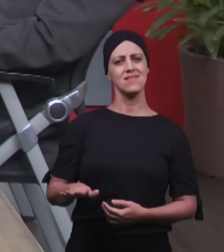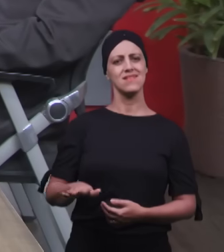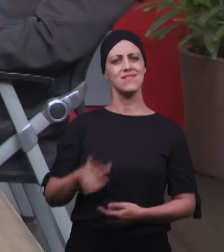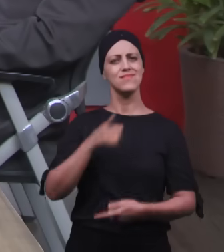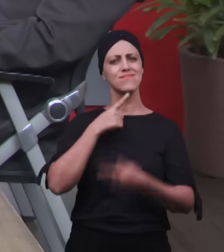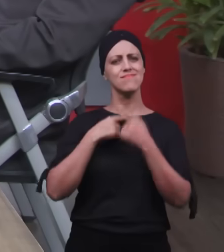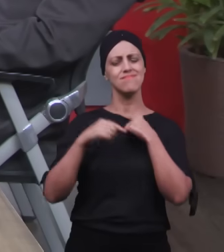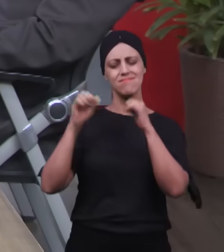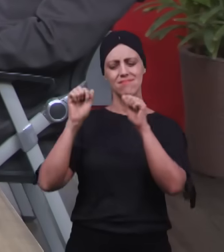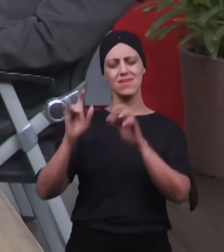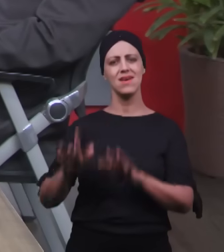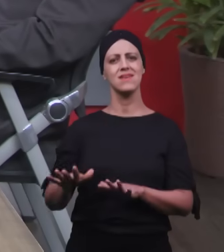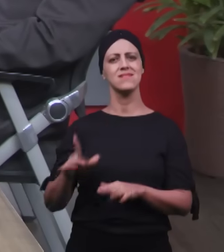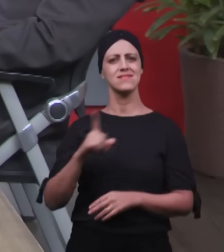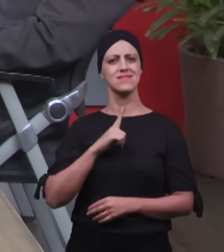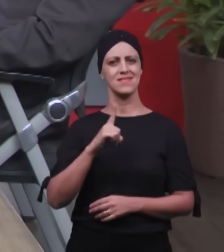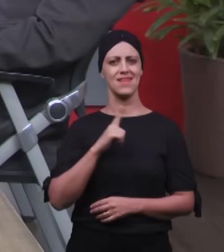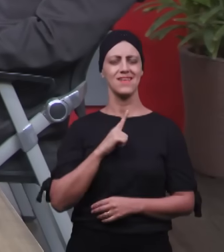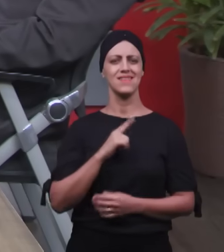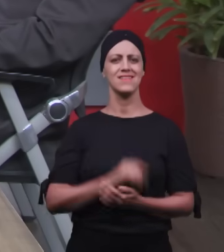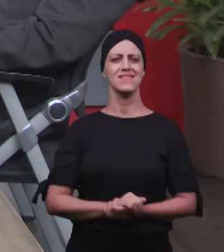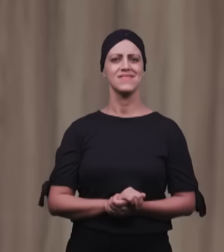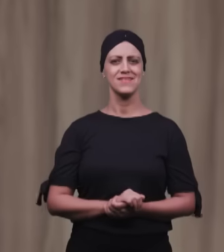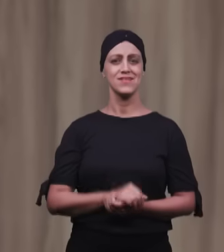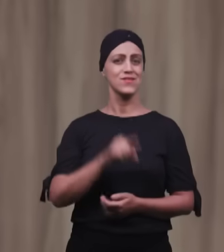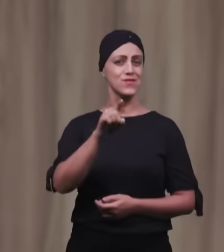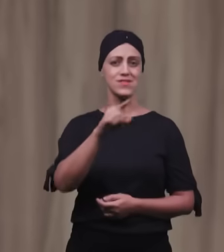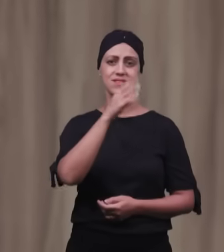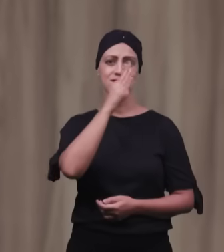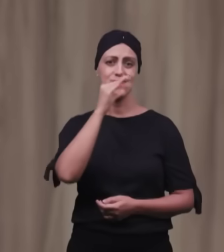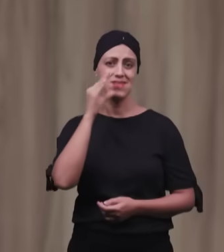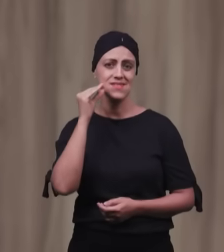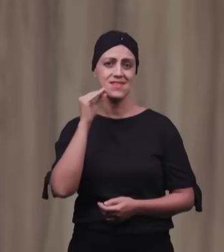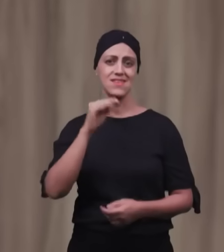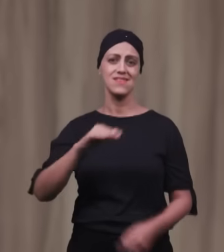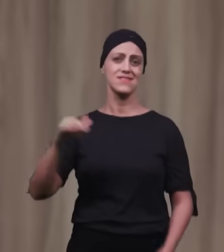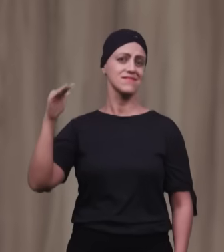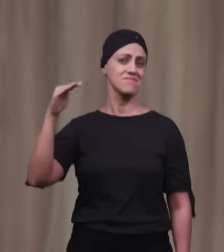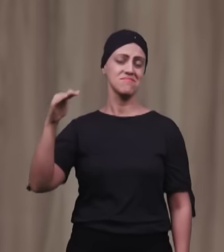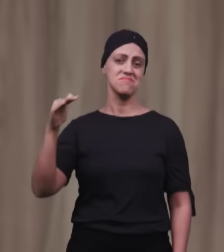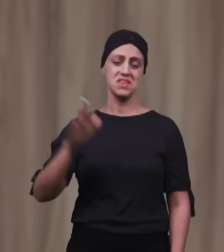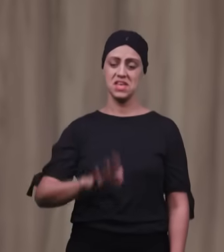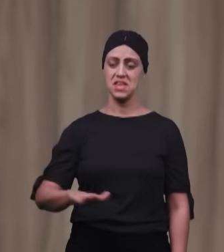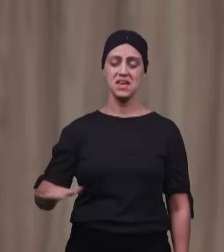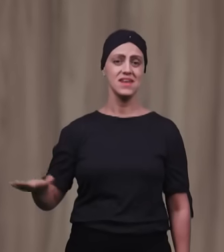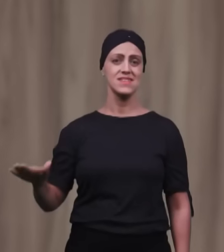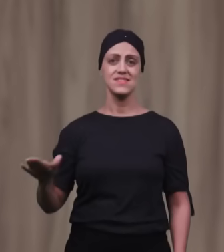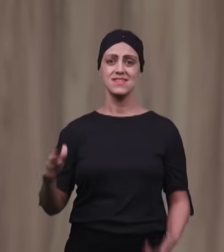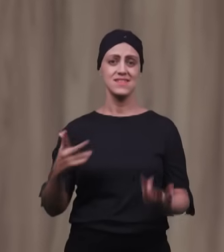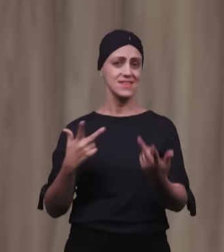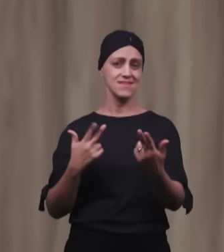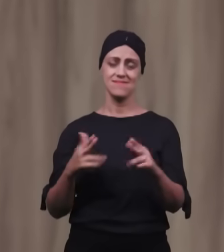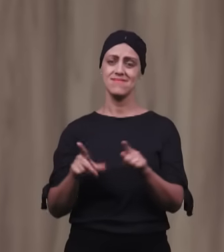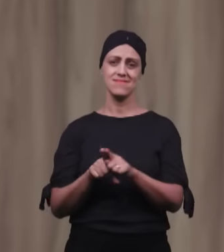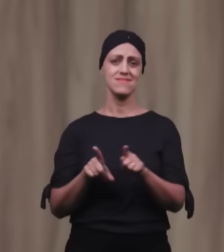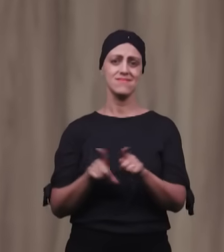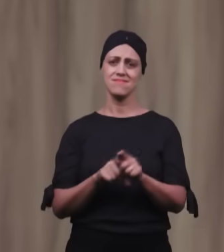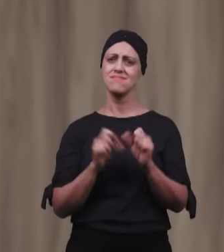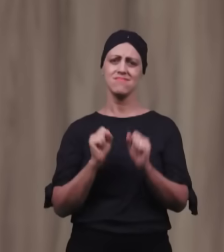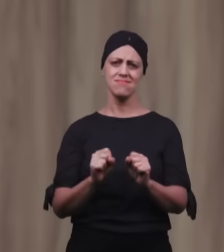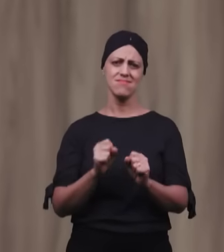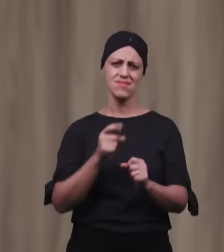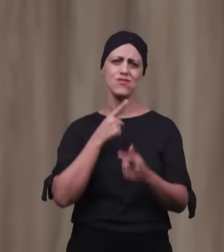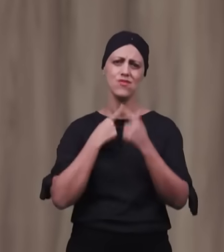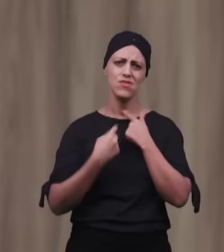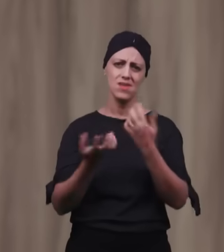uma benção de Deus e você adolescente intermediário criança também pode